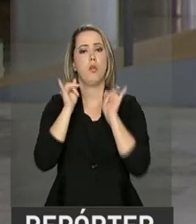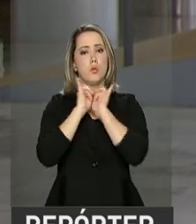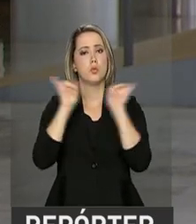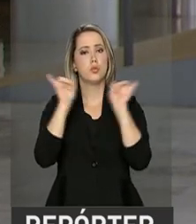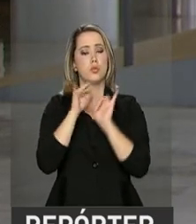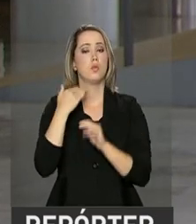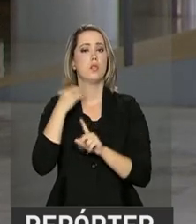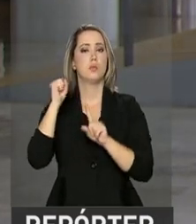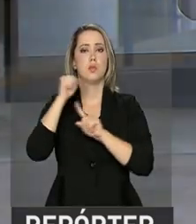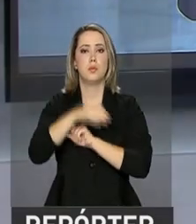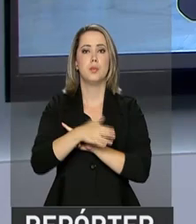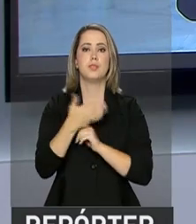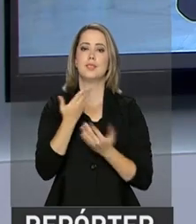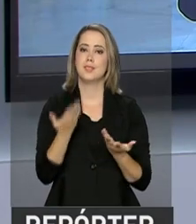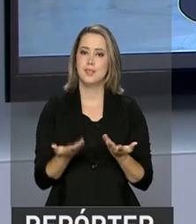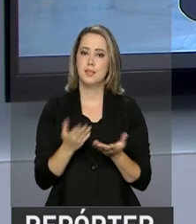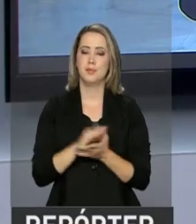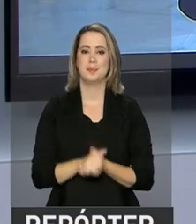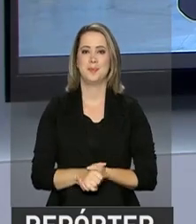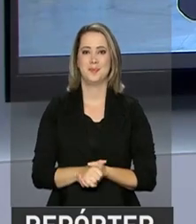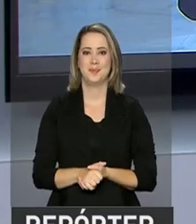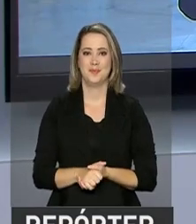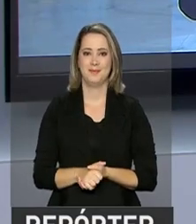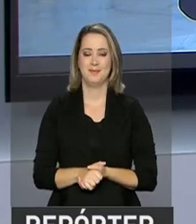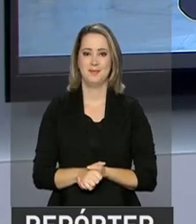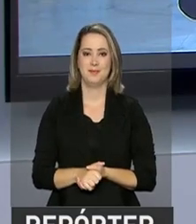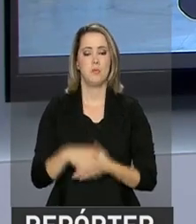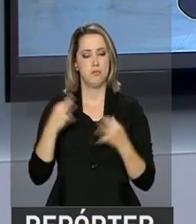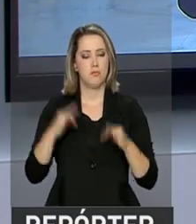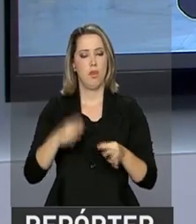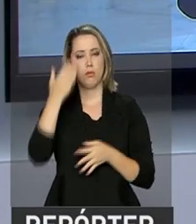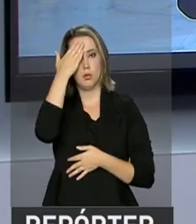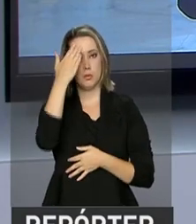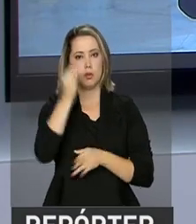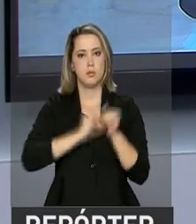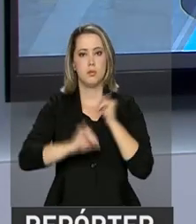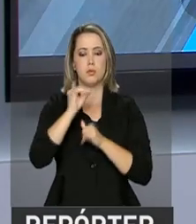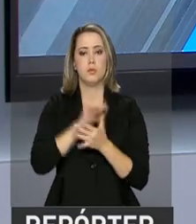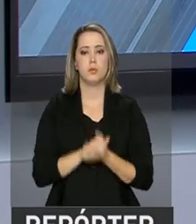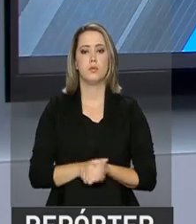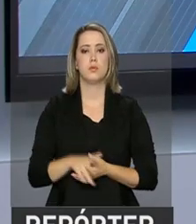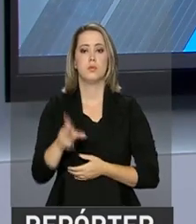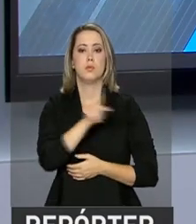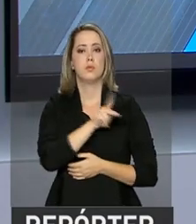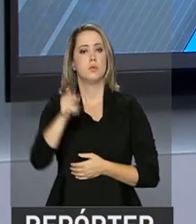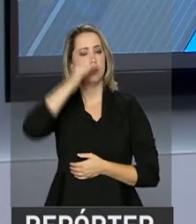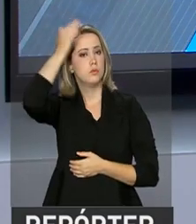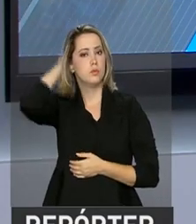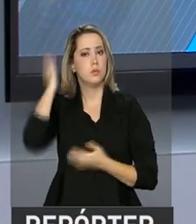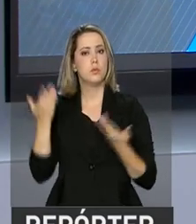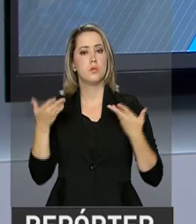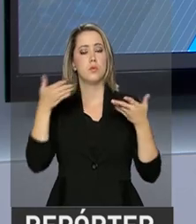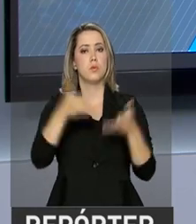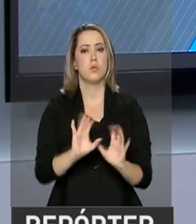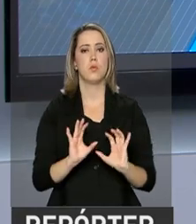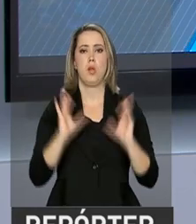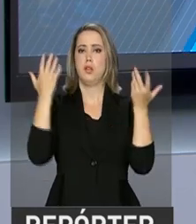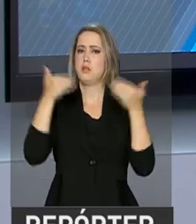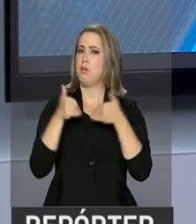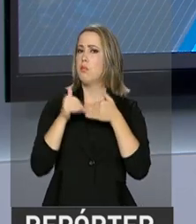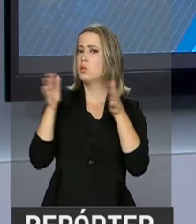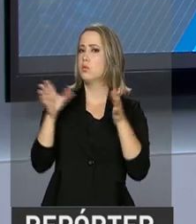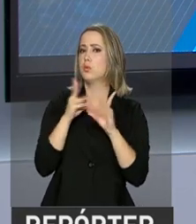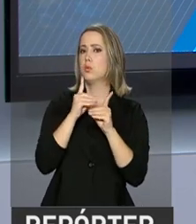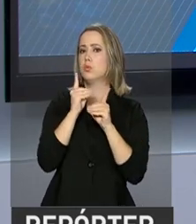Banco Central. Eu volto com você no estúdio, Leandro. Ok, Ney, obrigado pelas suas informações. Olha, o presidente Michel Temer participou da cerimônia de